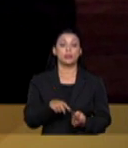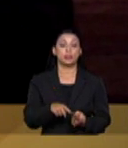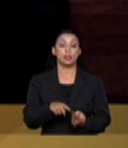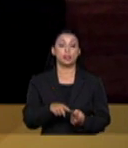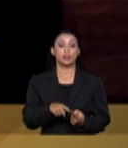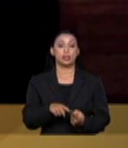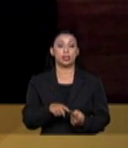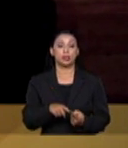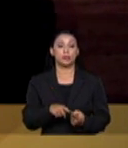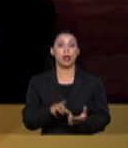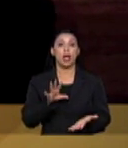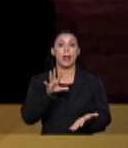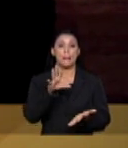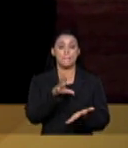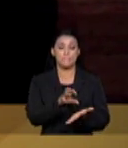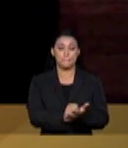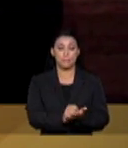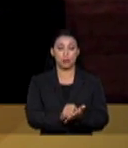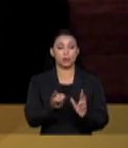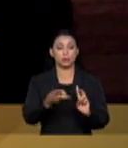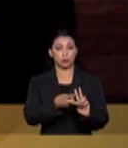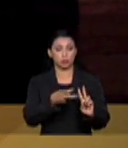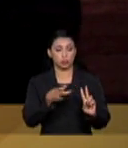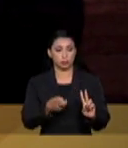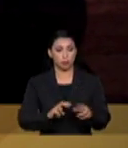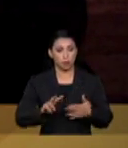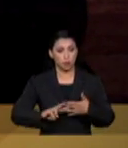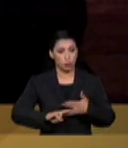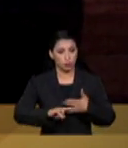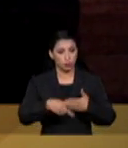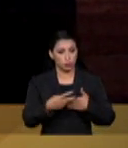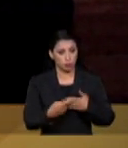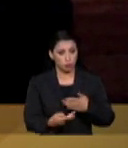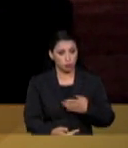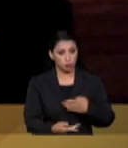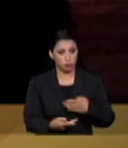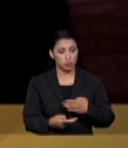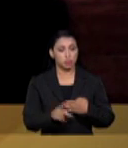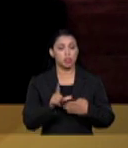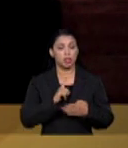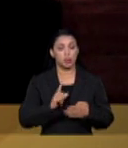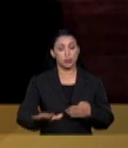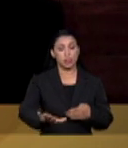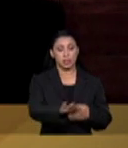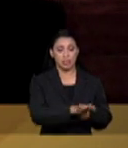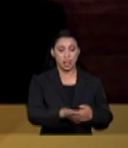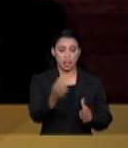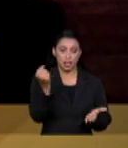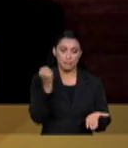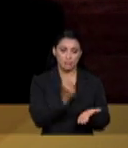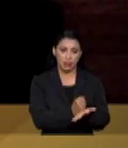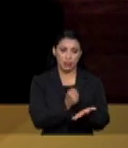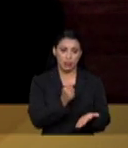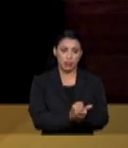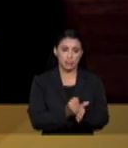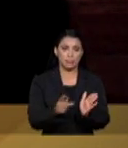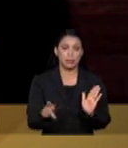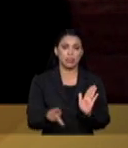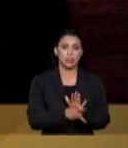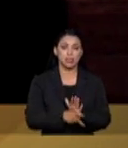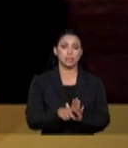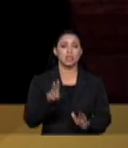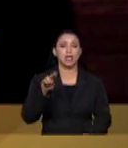exteriorização da Posse indígena com o consequente registro da área no patrimônio da